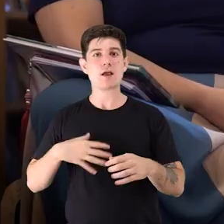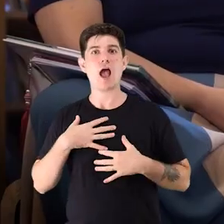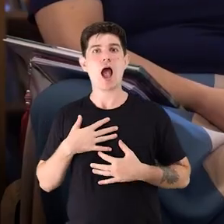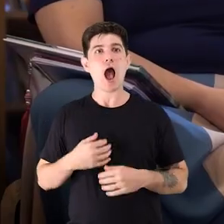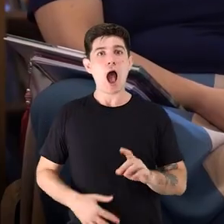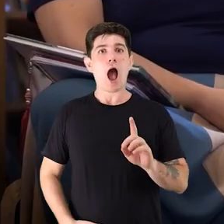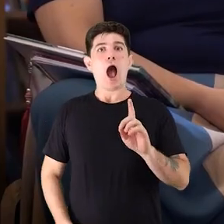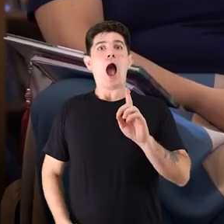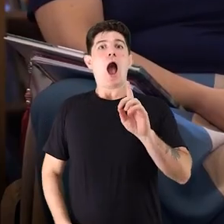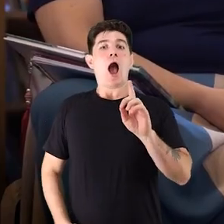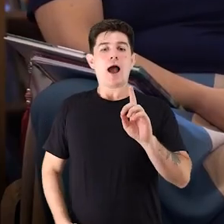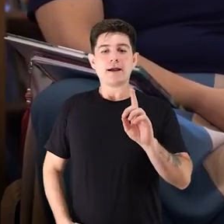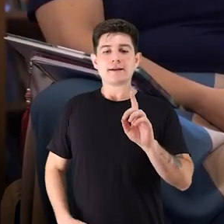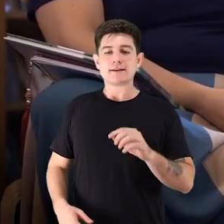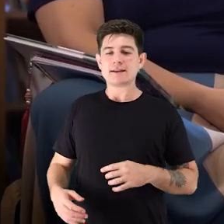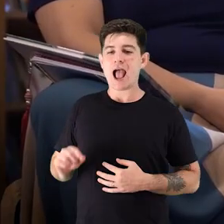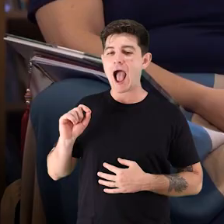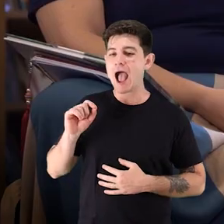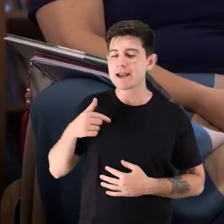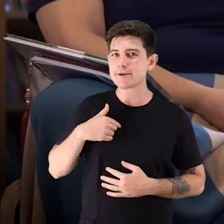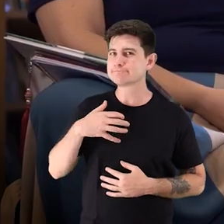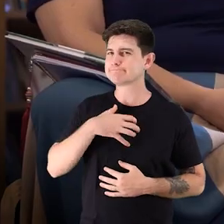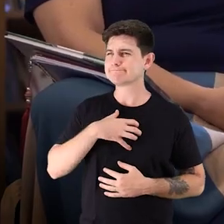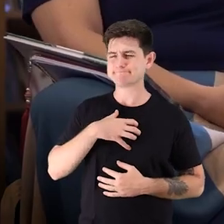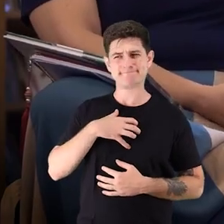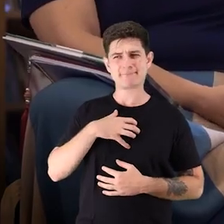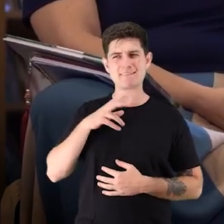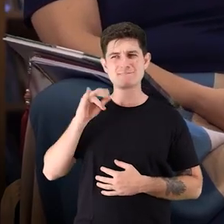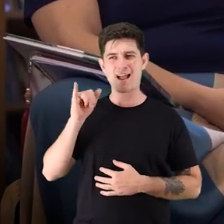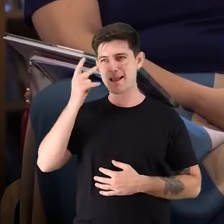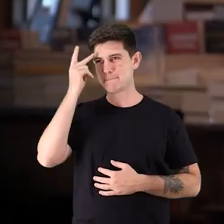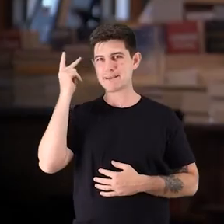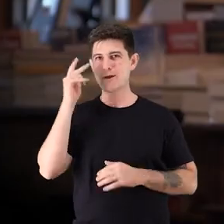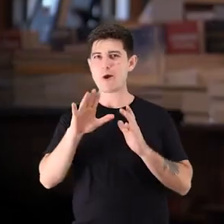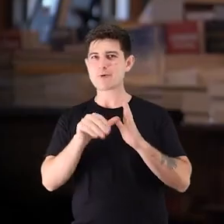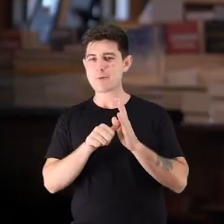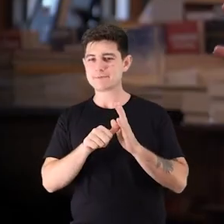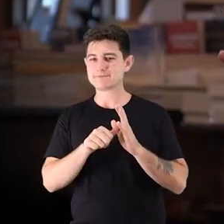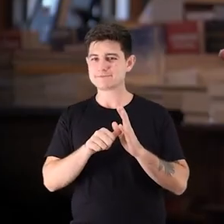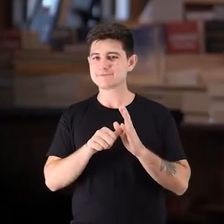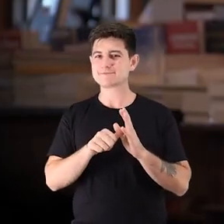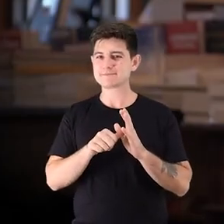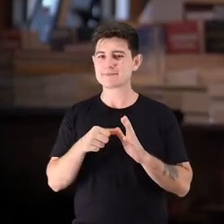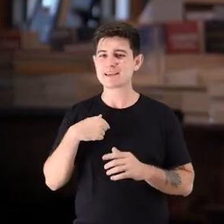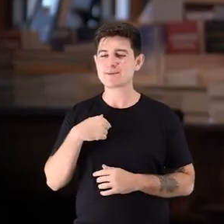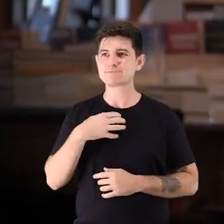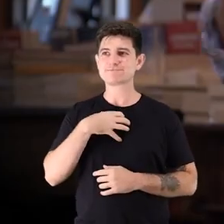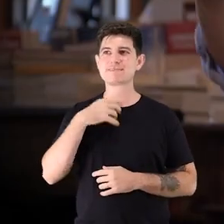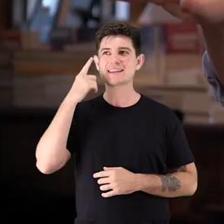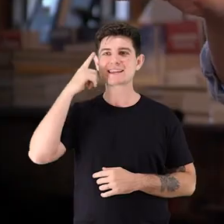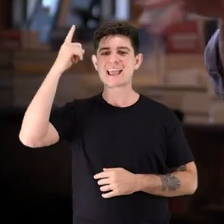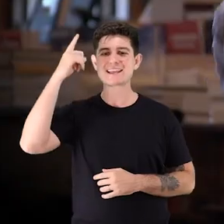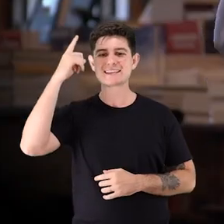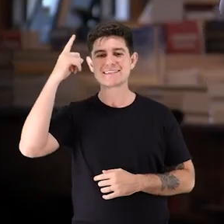Ele foi fazer, ele encheu o peito, aí eu pensei uma coisa meio ruim, assim, meio malvada, que alguém ia vir e ia assoprar antes dele e que ninguém